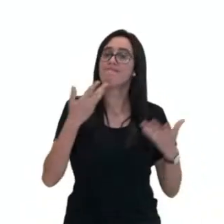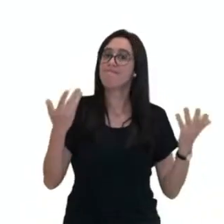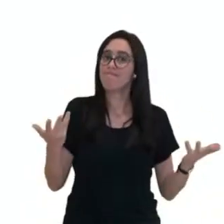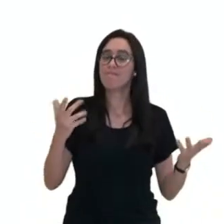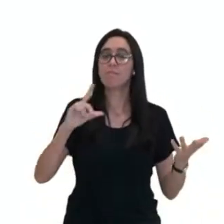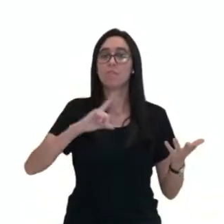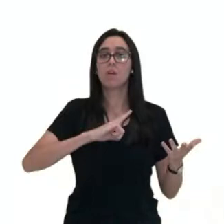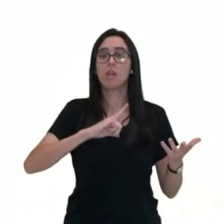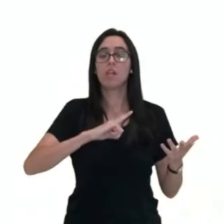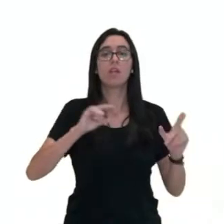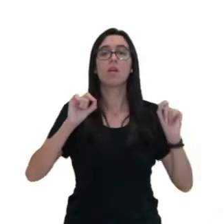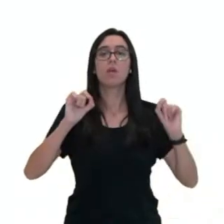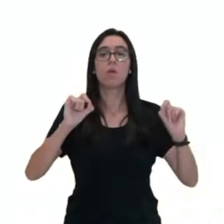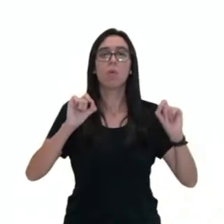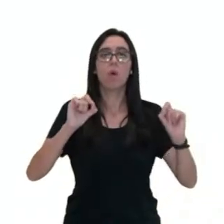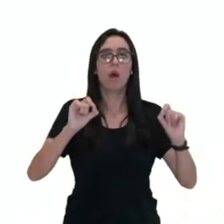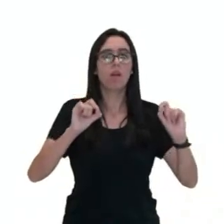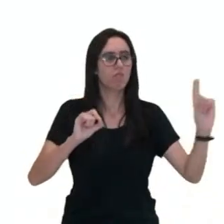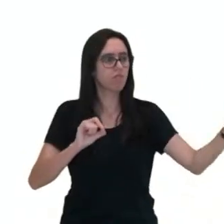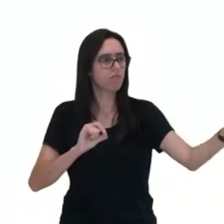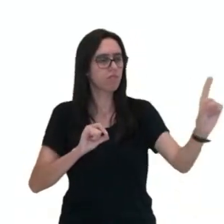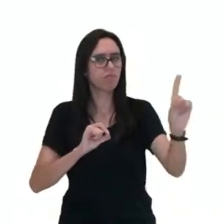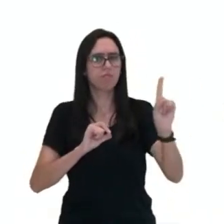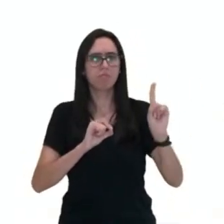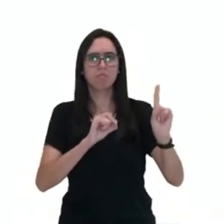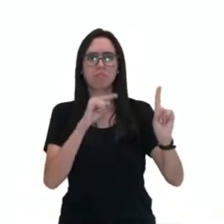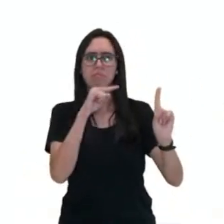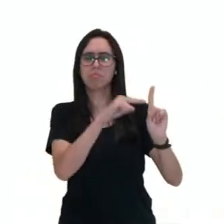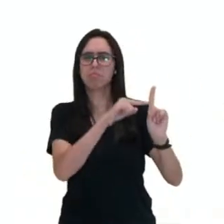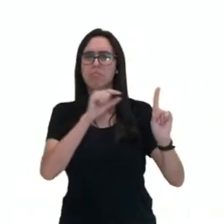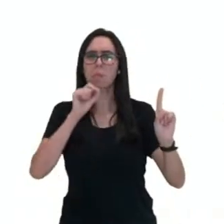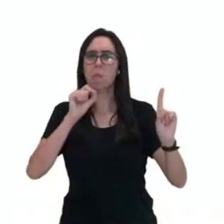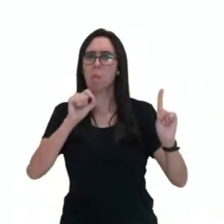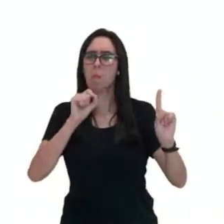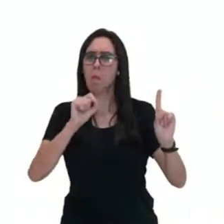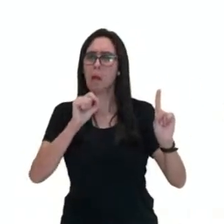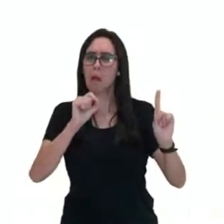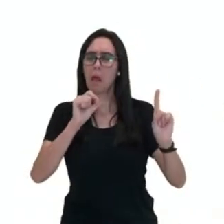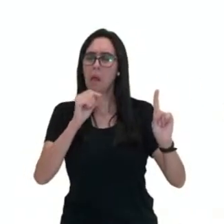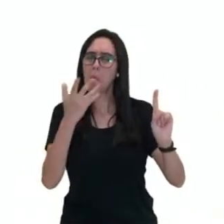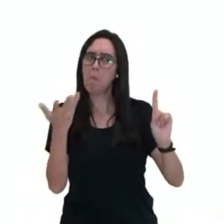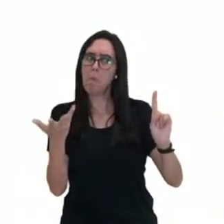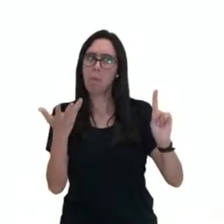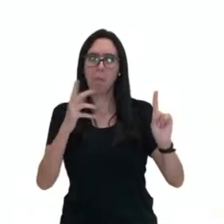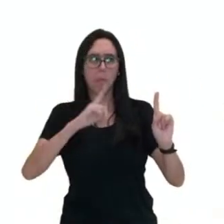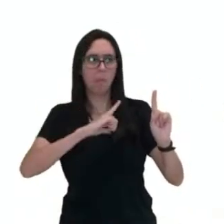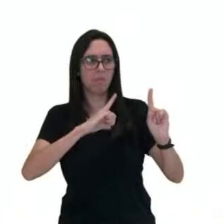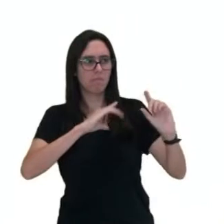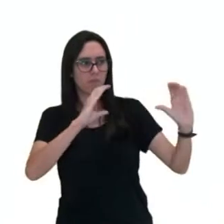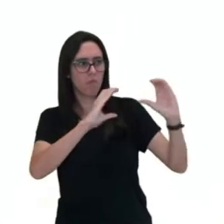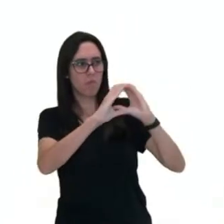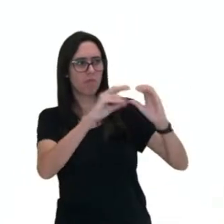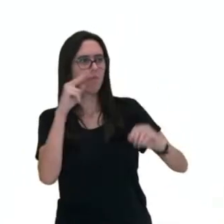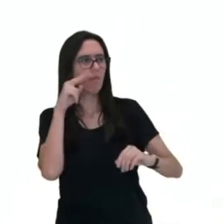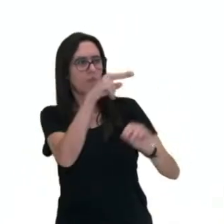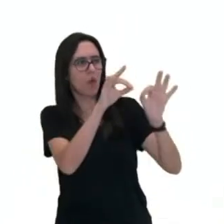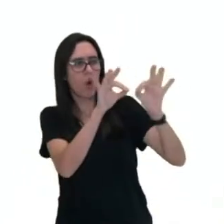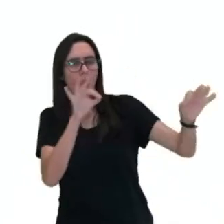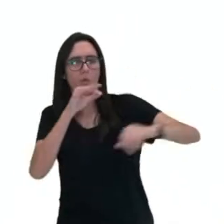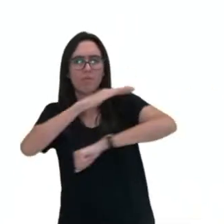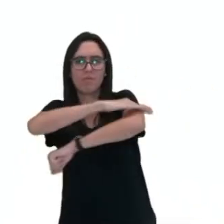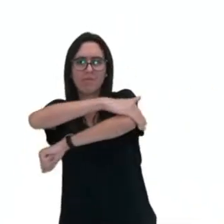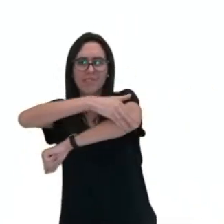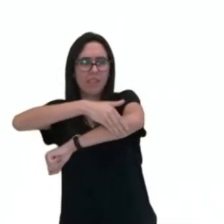mundo, um irmão em Grajaú. A possibilidade de comunicação surgiu no ângulo quente da esquina, acompanhando